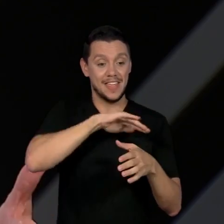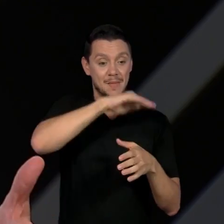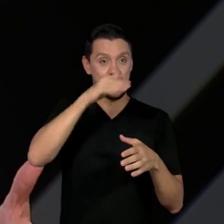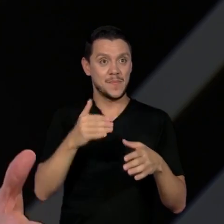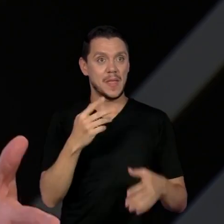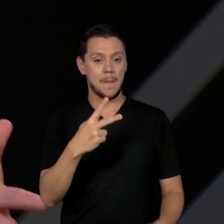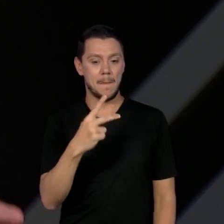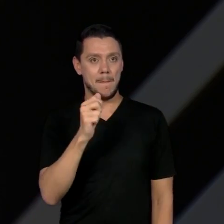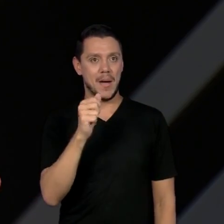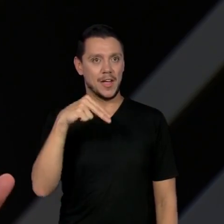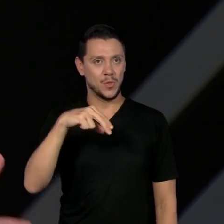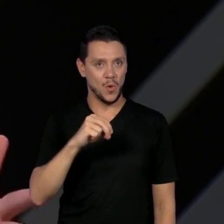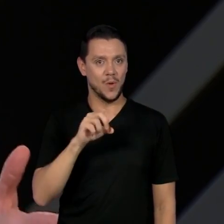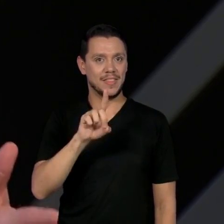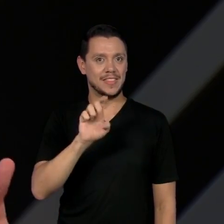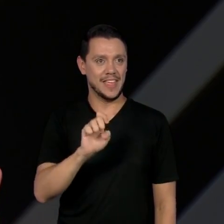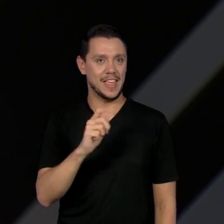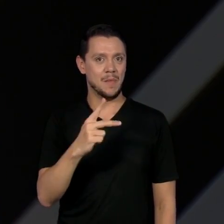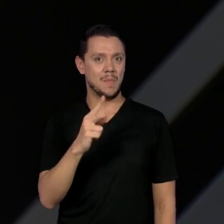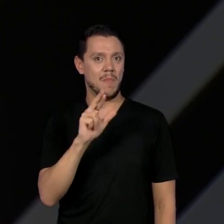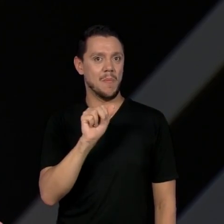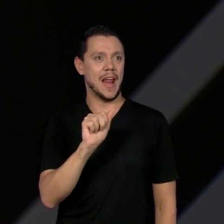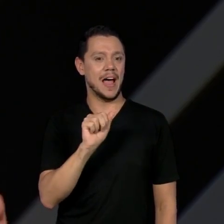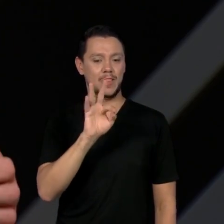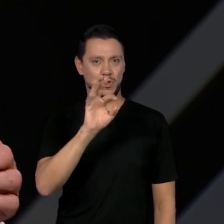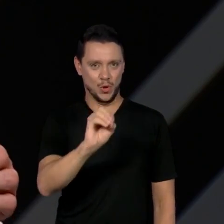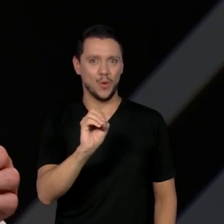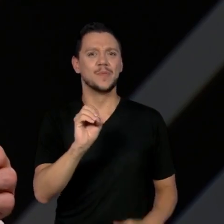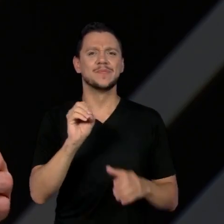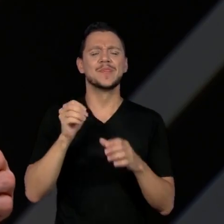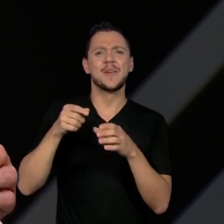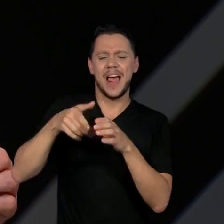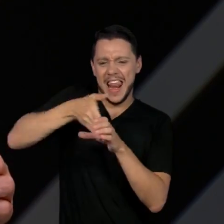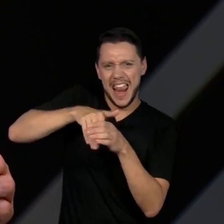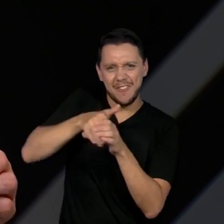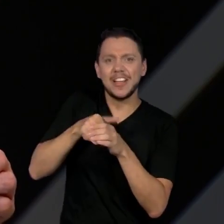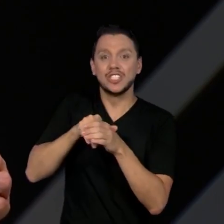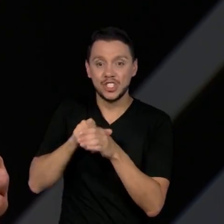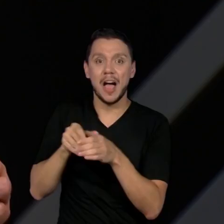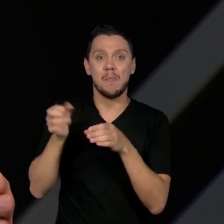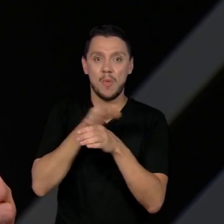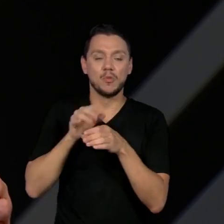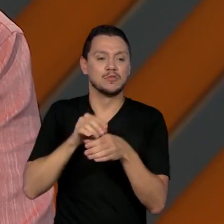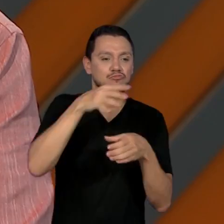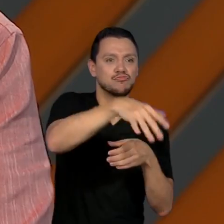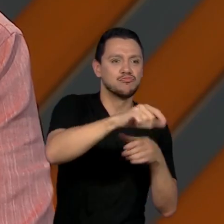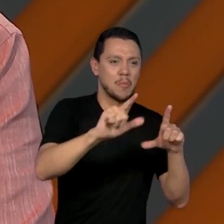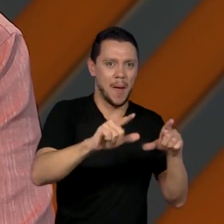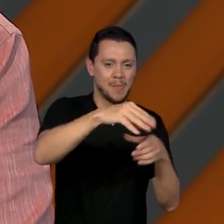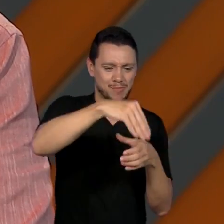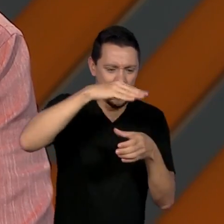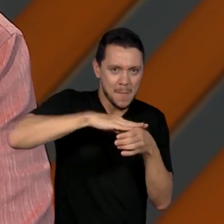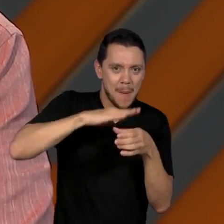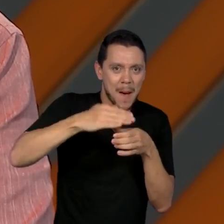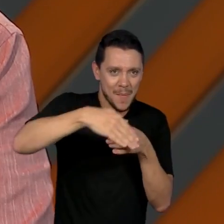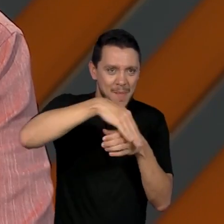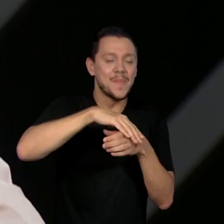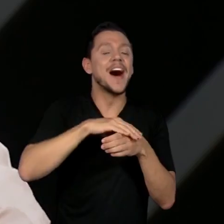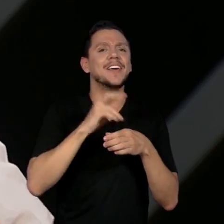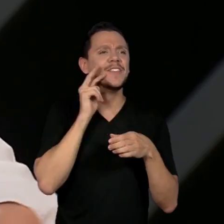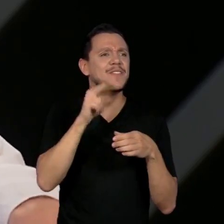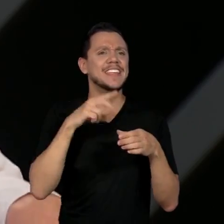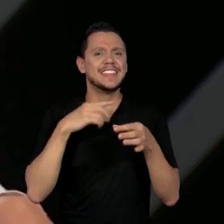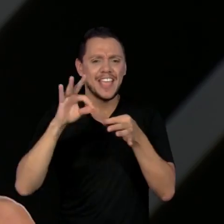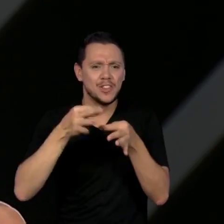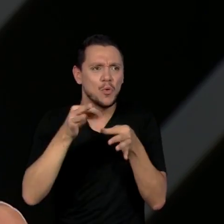mexeu comigo, porque era arte. Sabe, aquele biquinho de crochê, de tricô, aquele desenho,